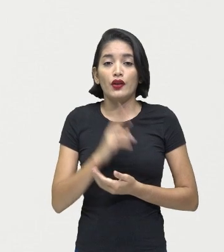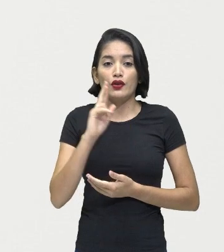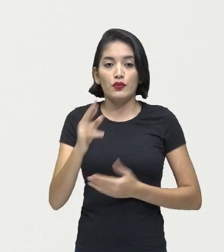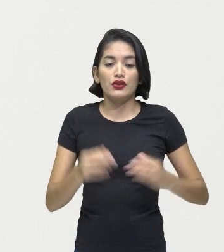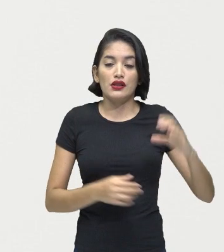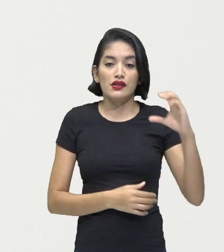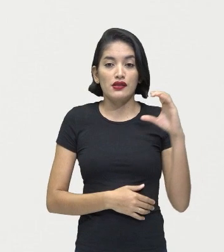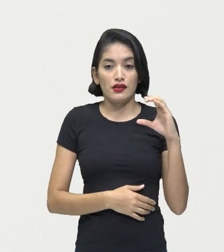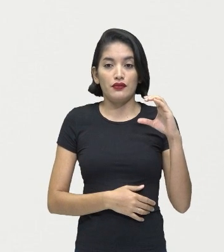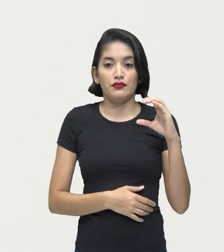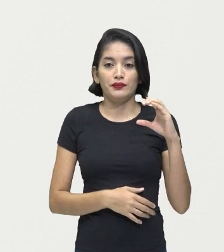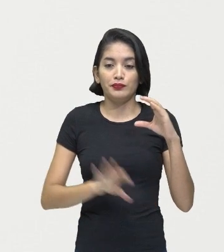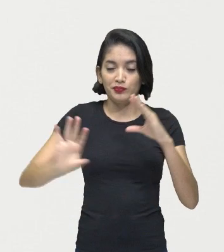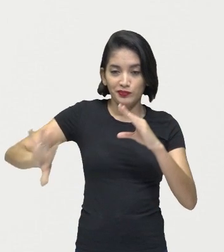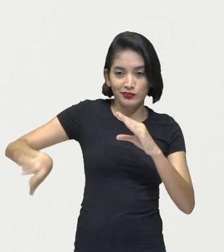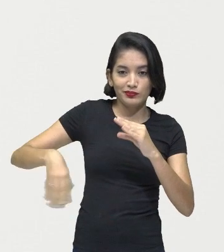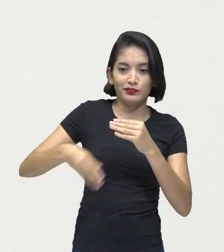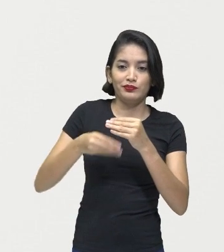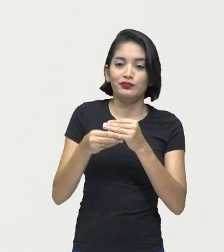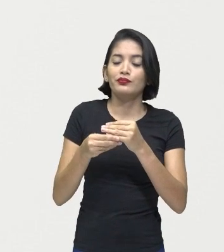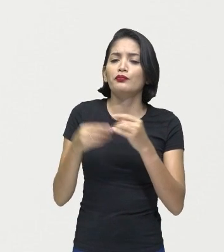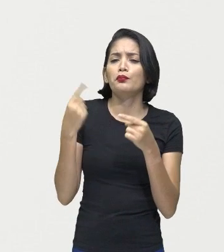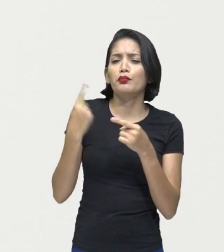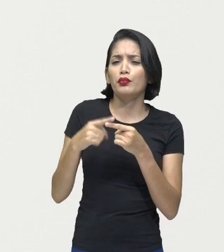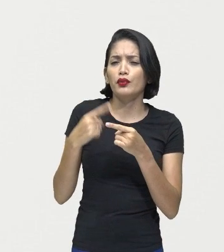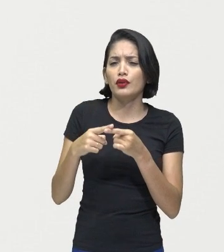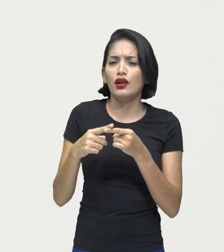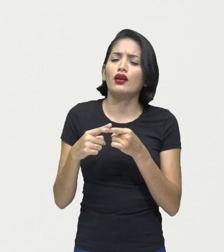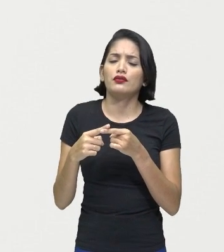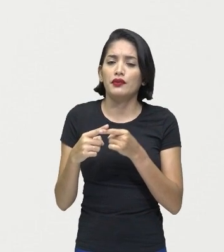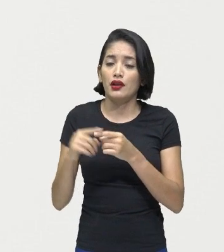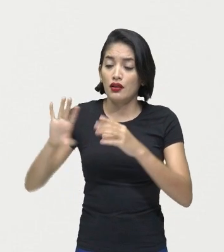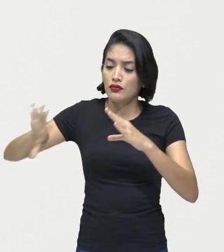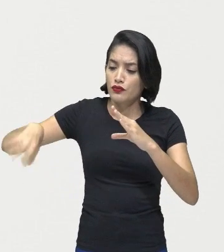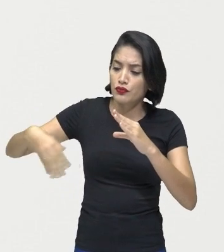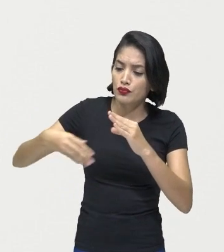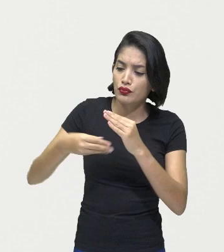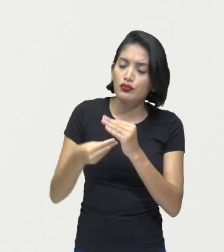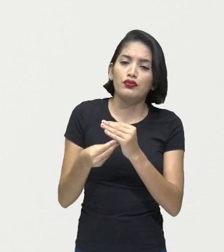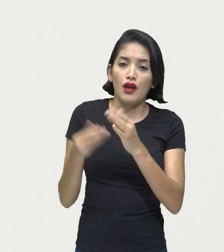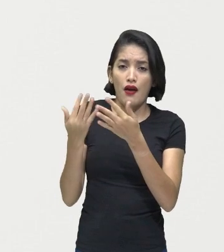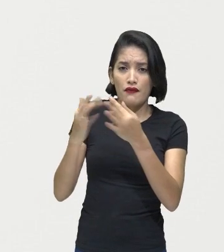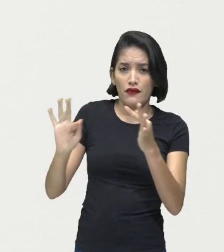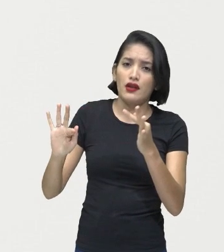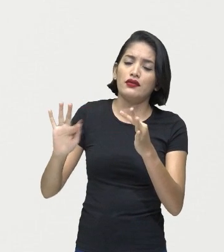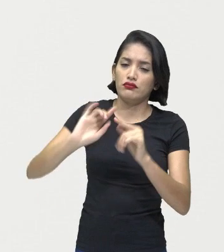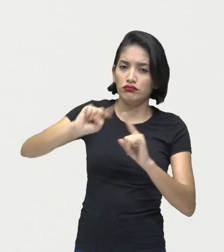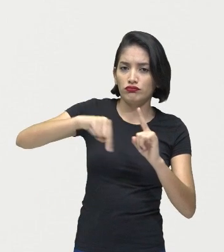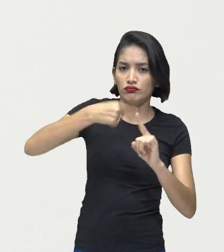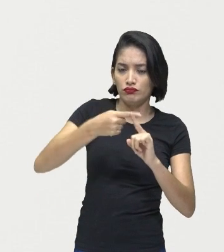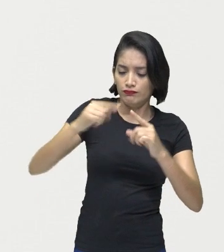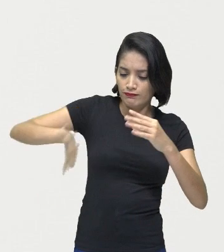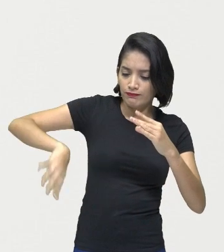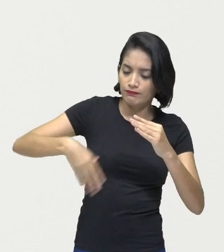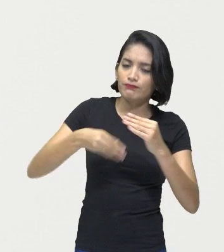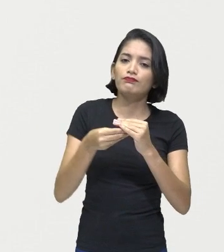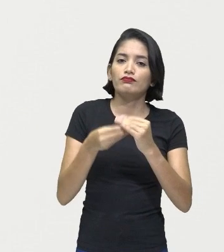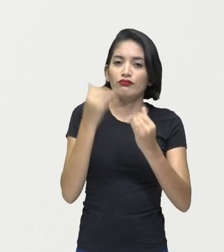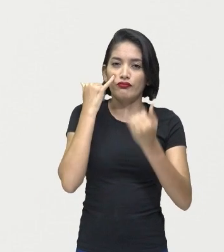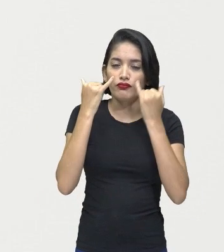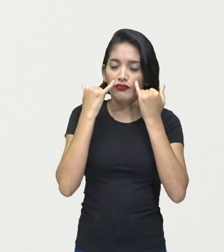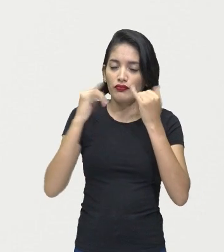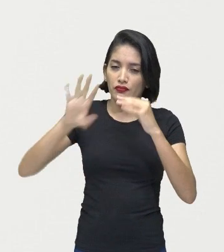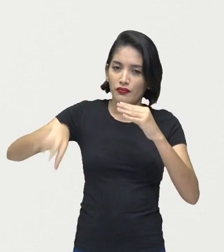Alternativa C, a adição, por quê? Porque ele está adicionando uma oração a mais, né, então dando uma informação